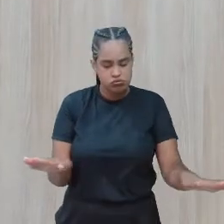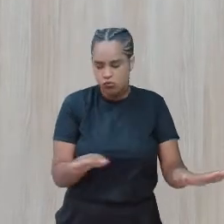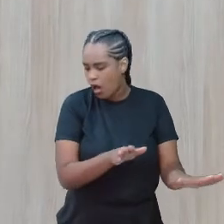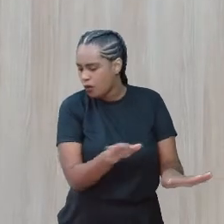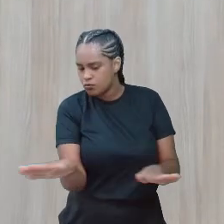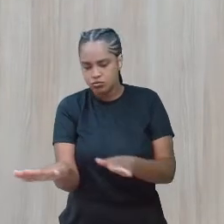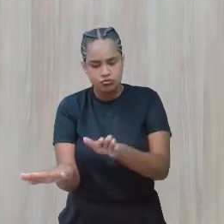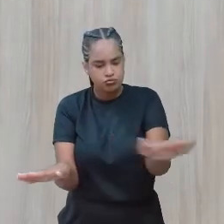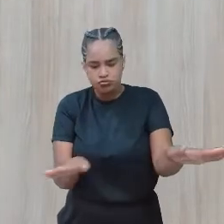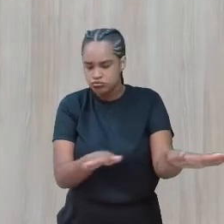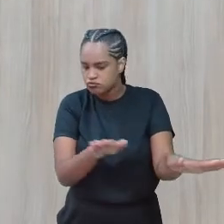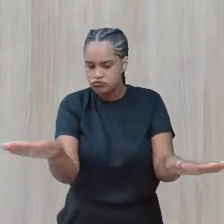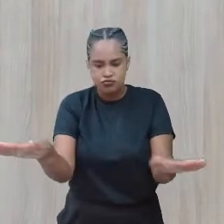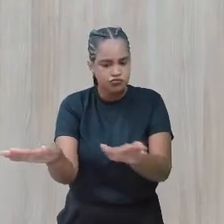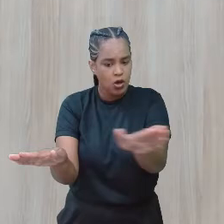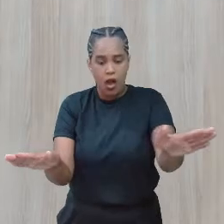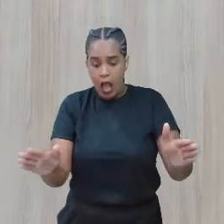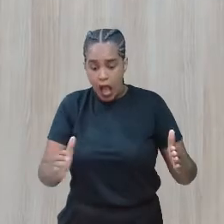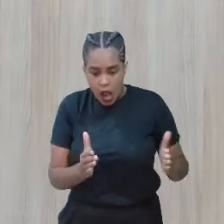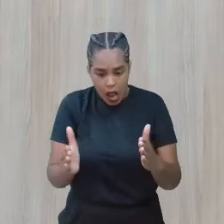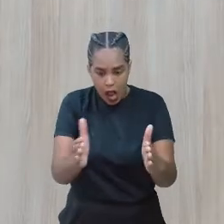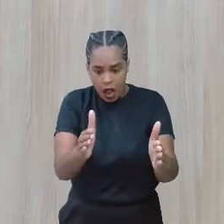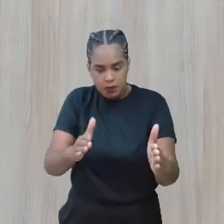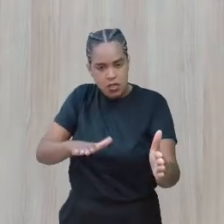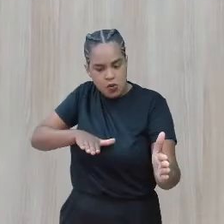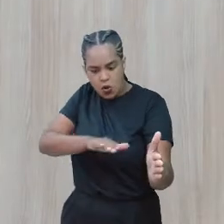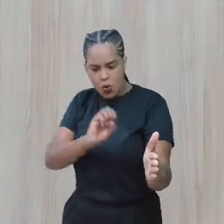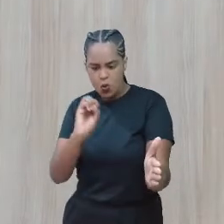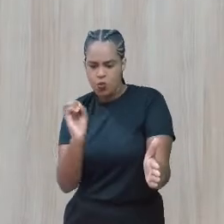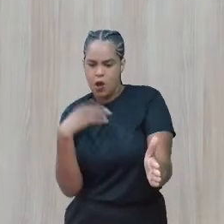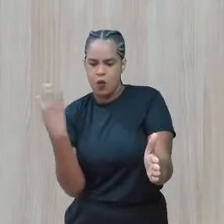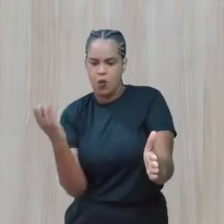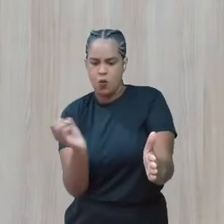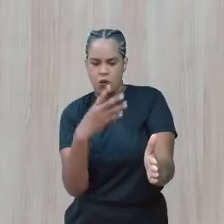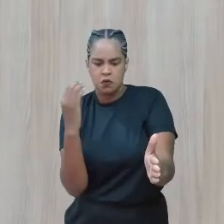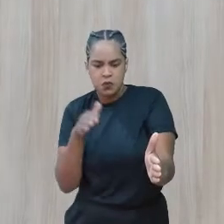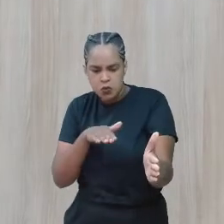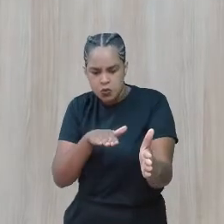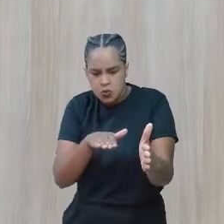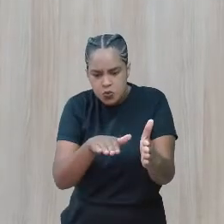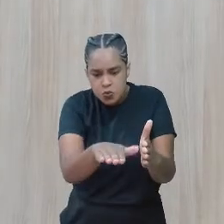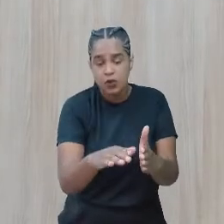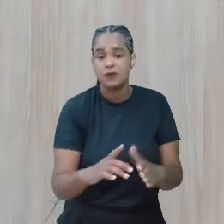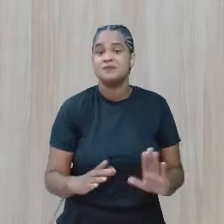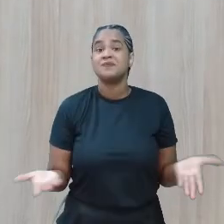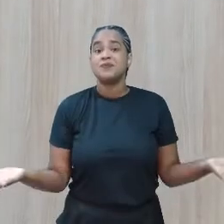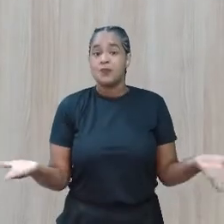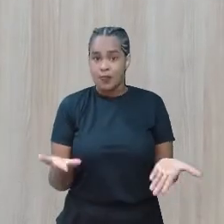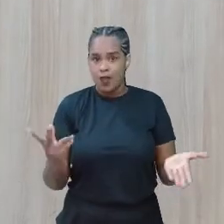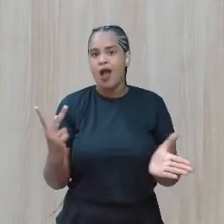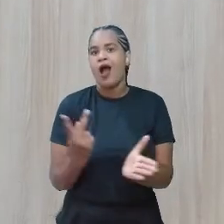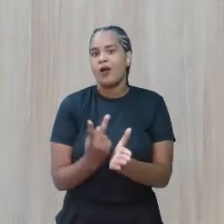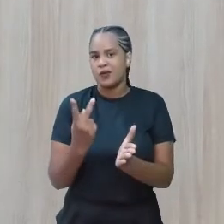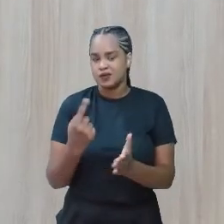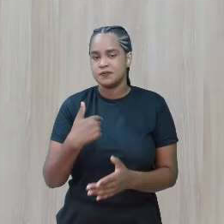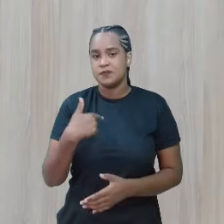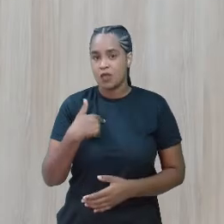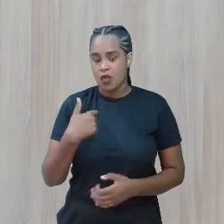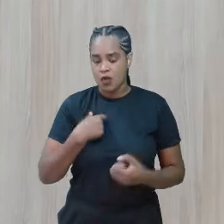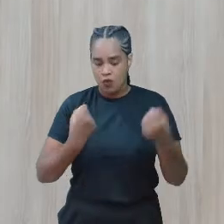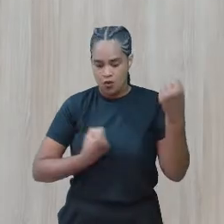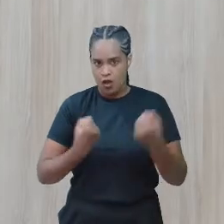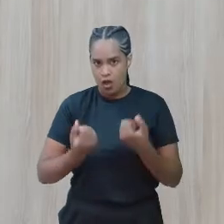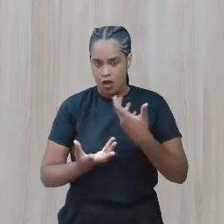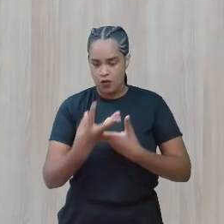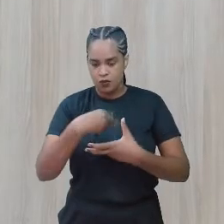alerta, sinalizar, sair para facilitar. Por uma coincidência, hoje, quando eu vim aqui para a escola, lá na Agamenon